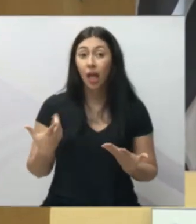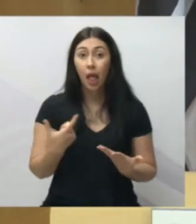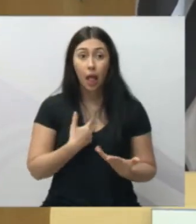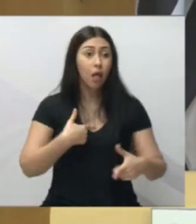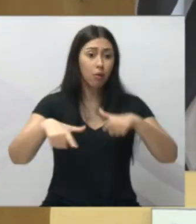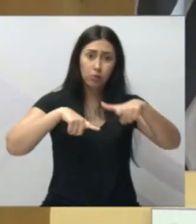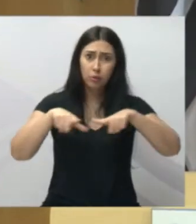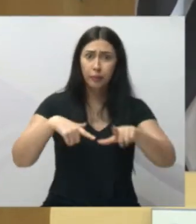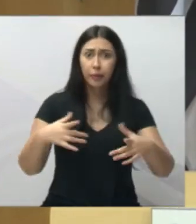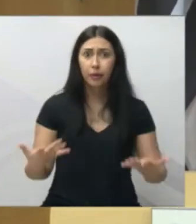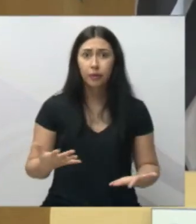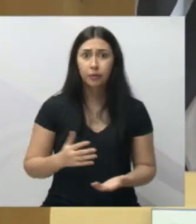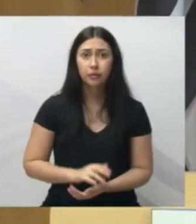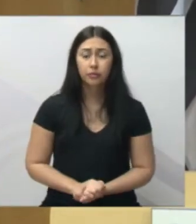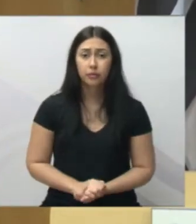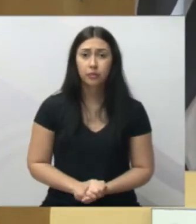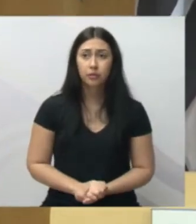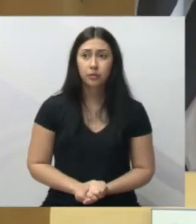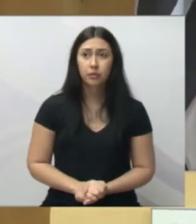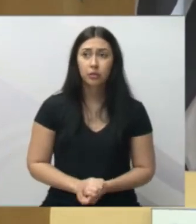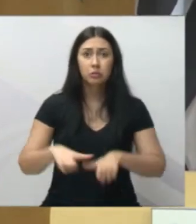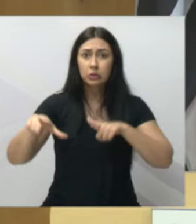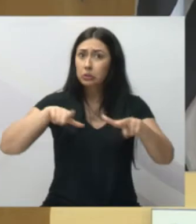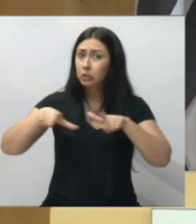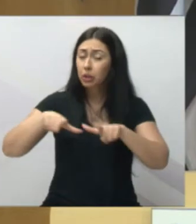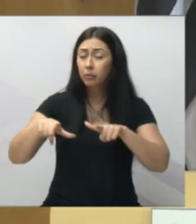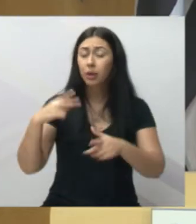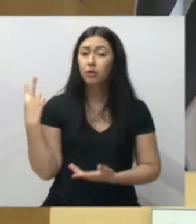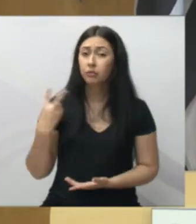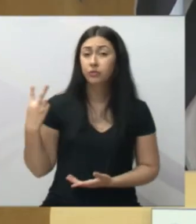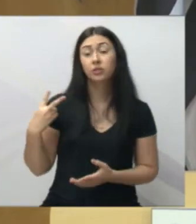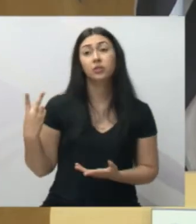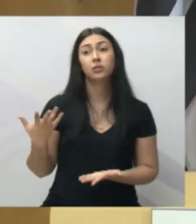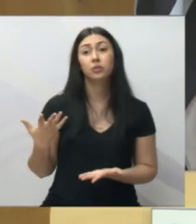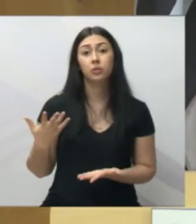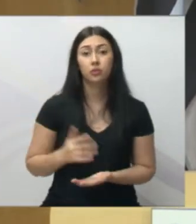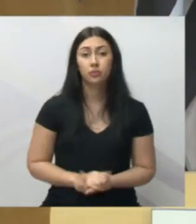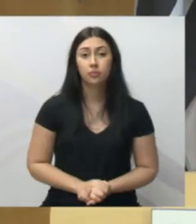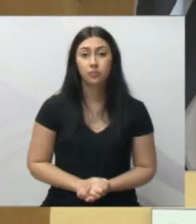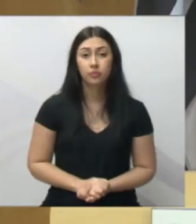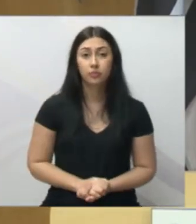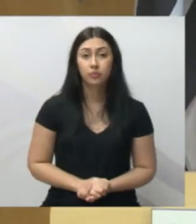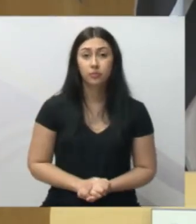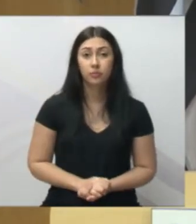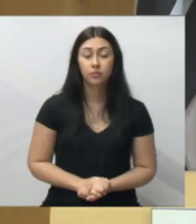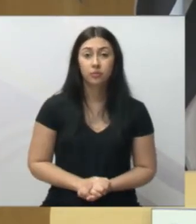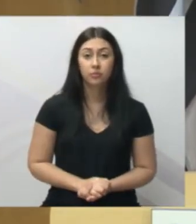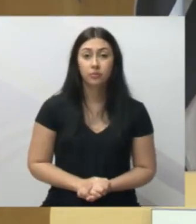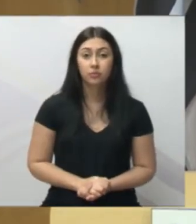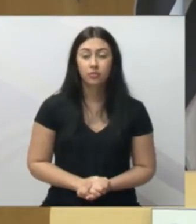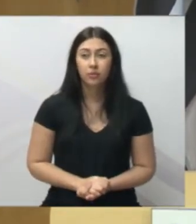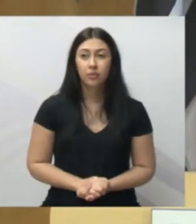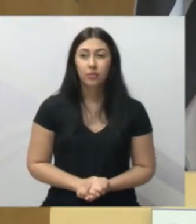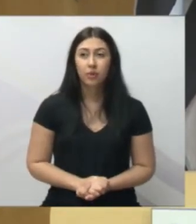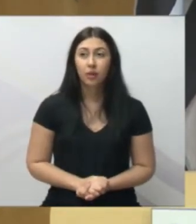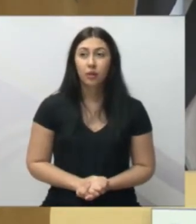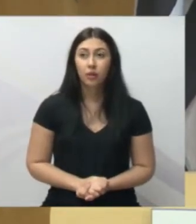vereador. Isso é o serviço do vereador. Esse é o serviço do vereador. Não adianta, tem